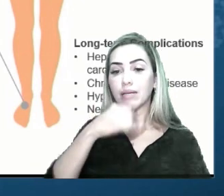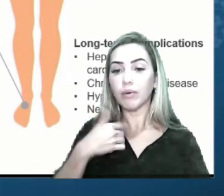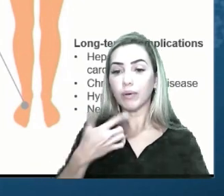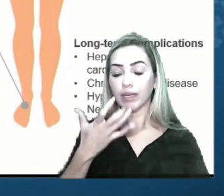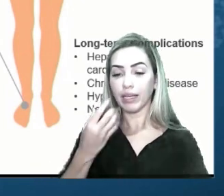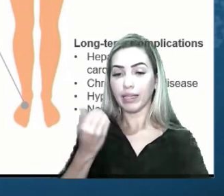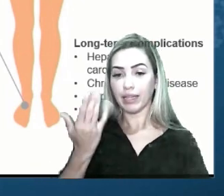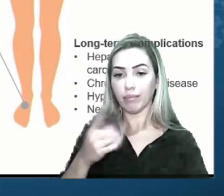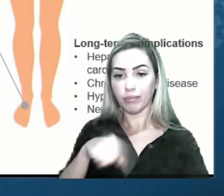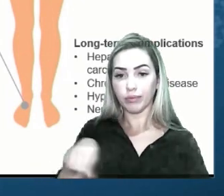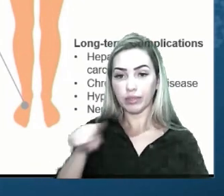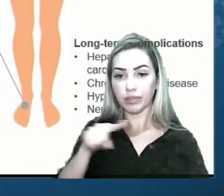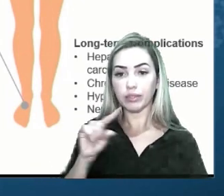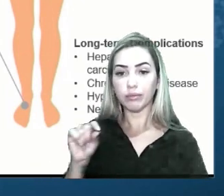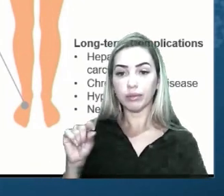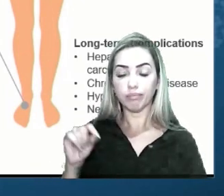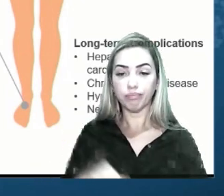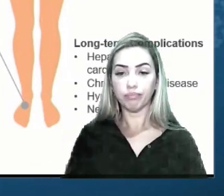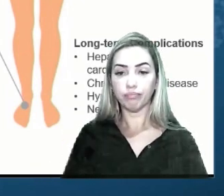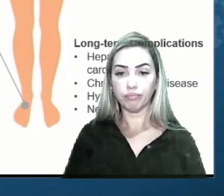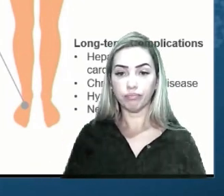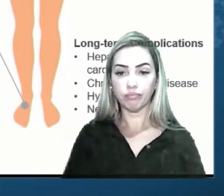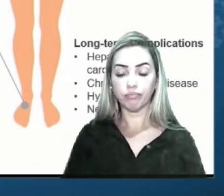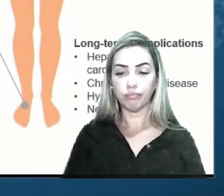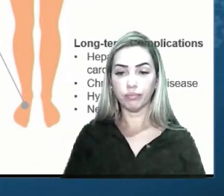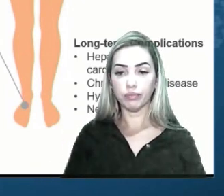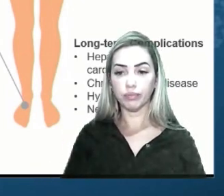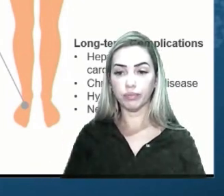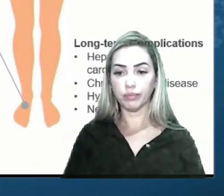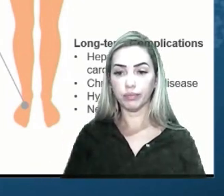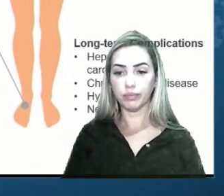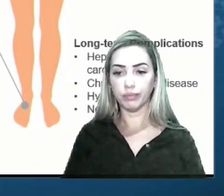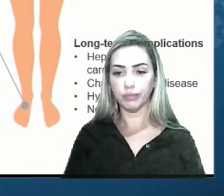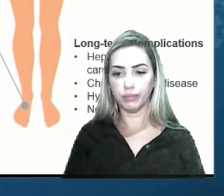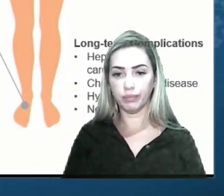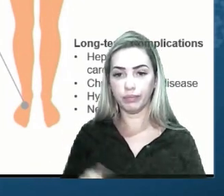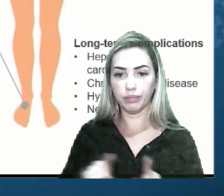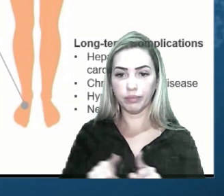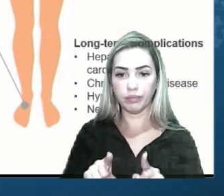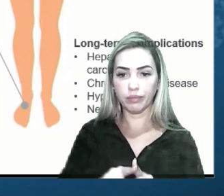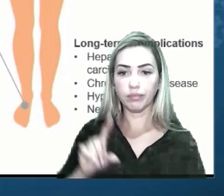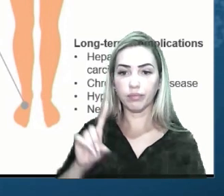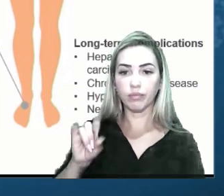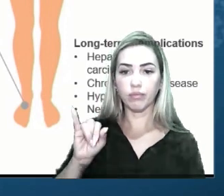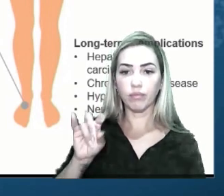dar é também esse Givosiran.